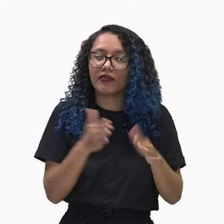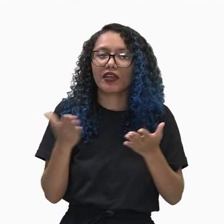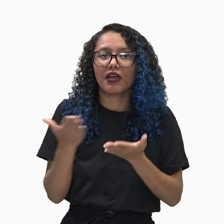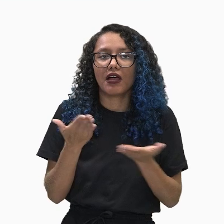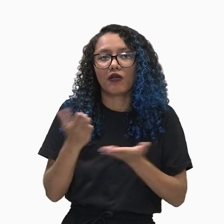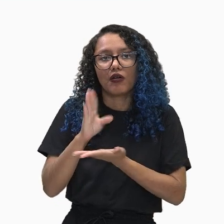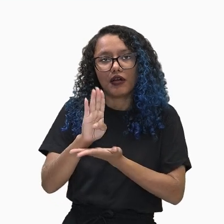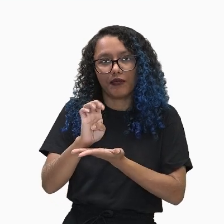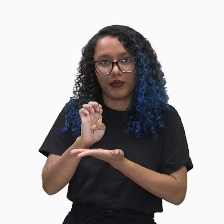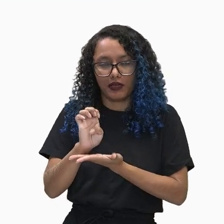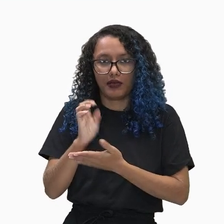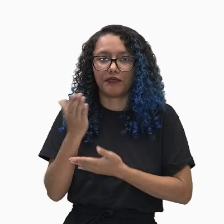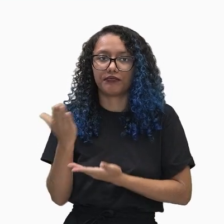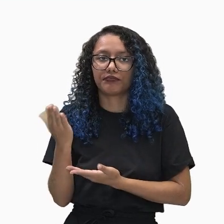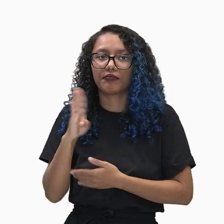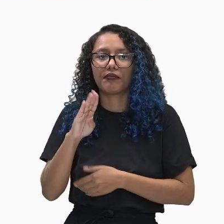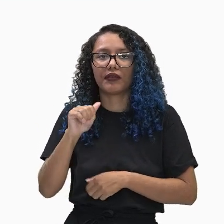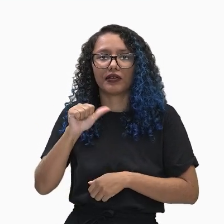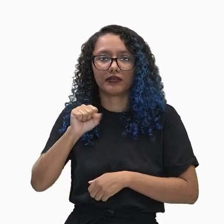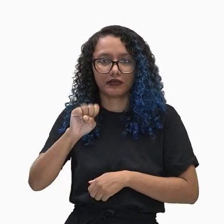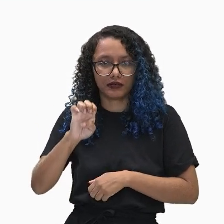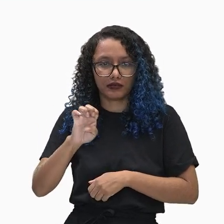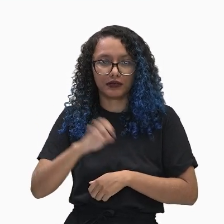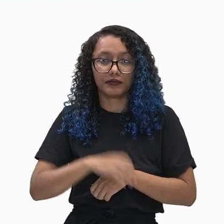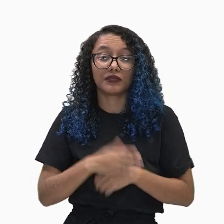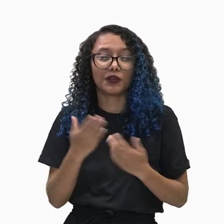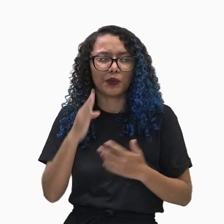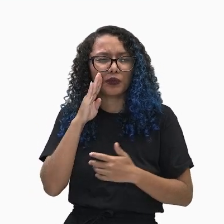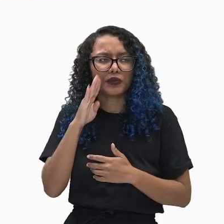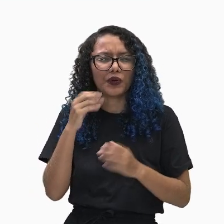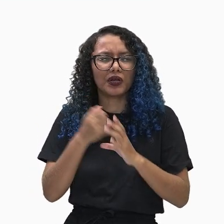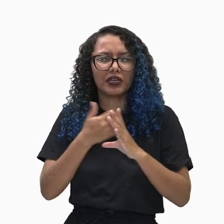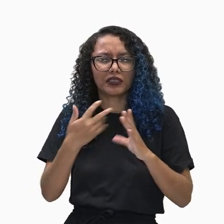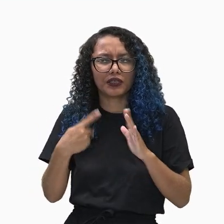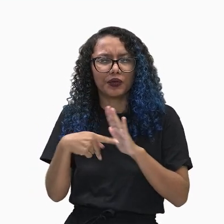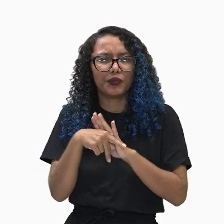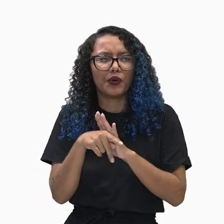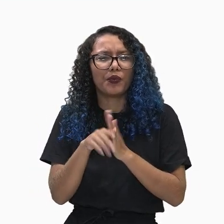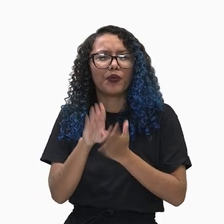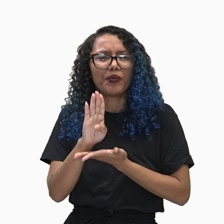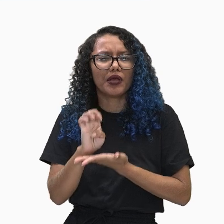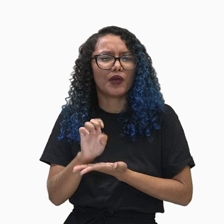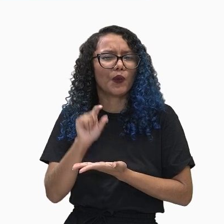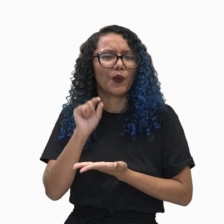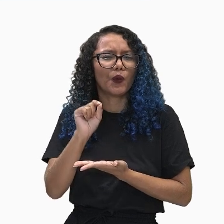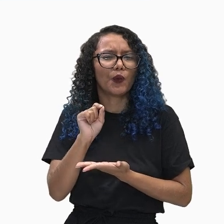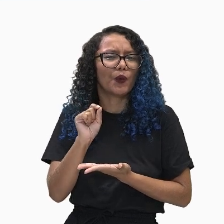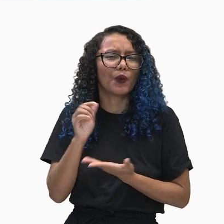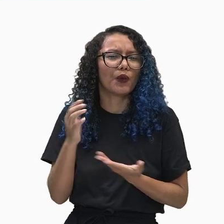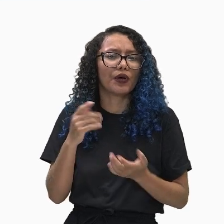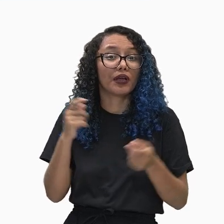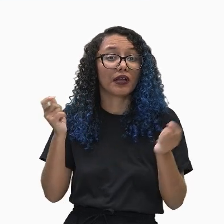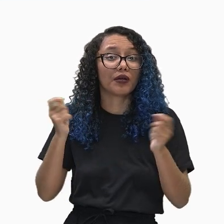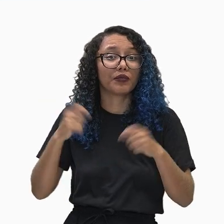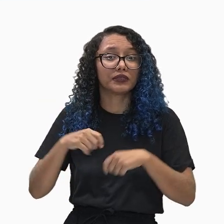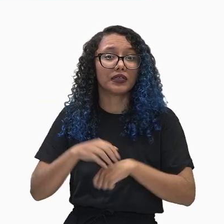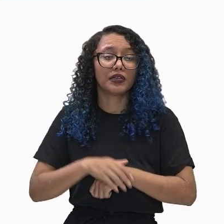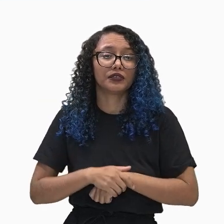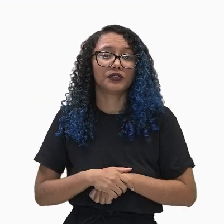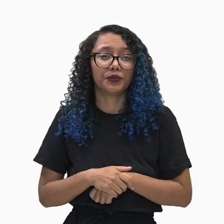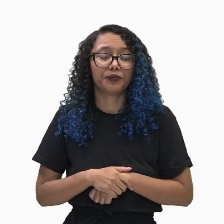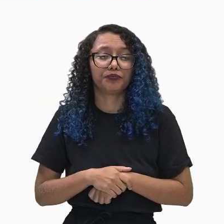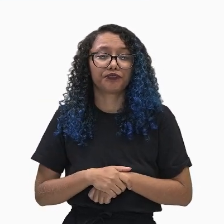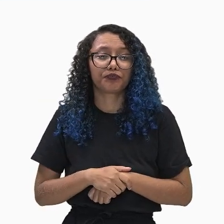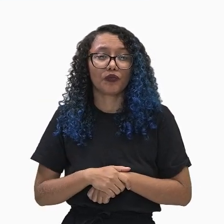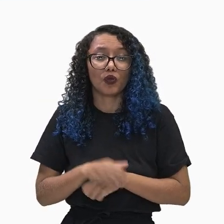A base, a principal característica de uma base é a sua capacidade de neutralizar